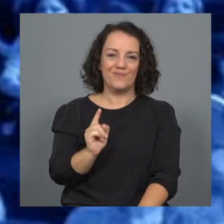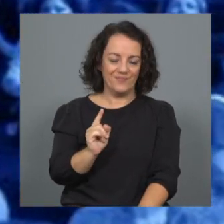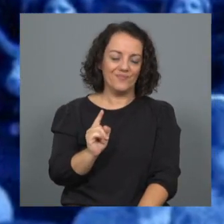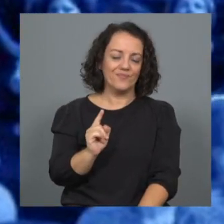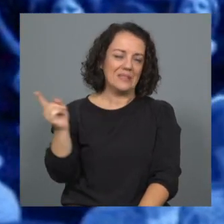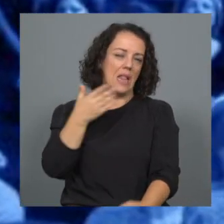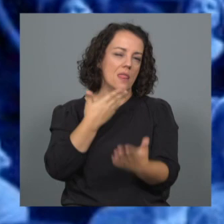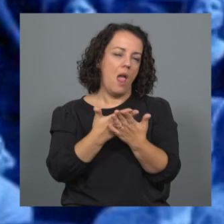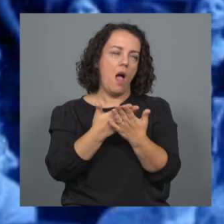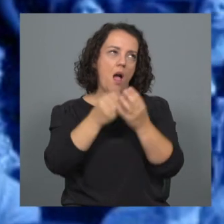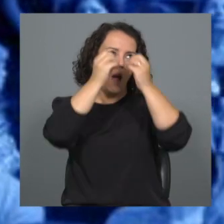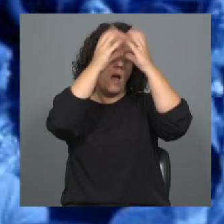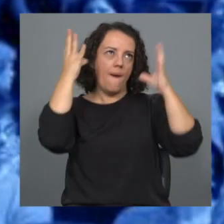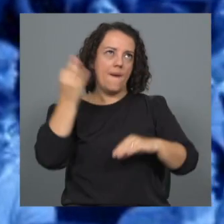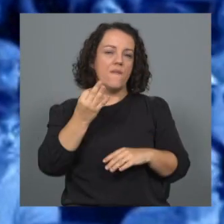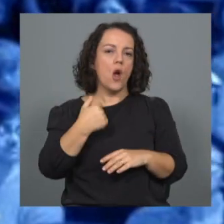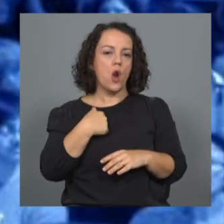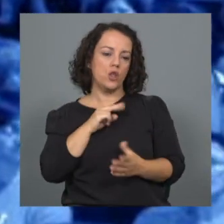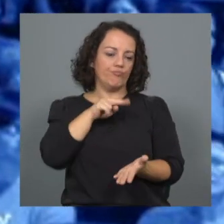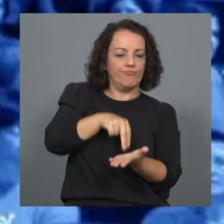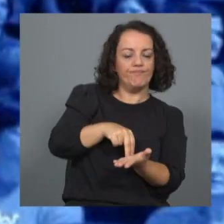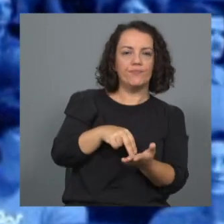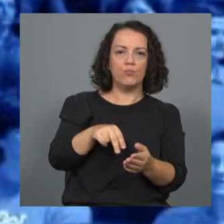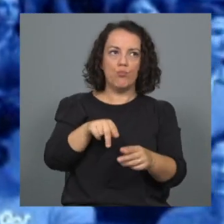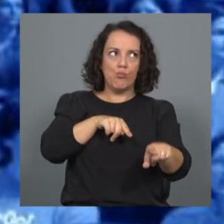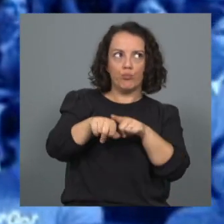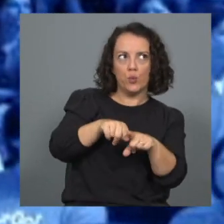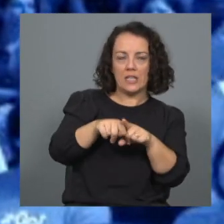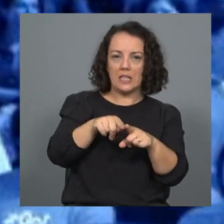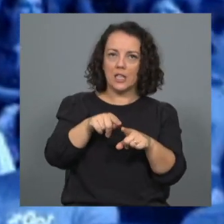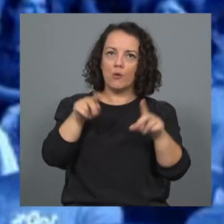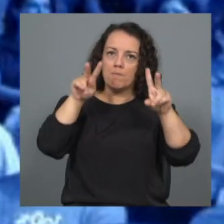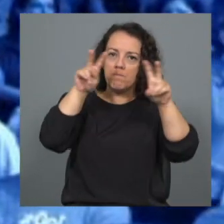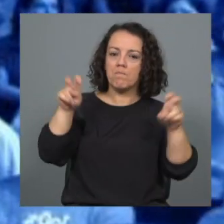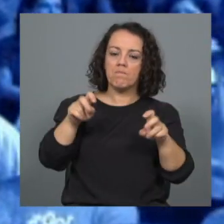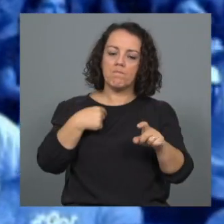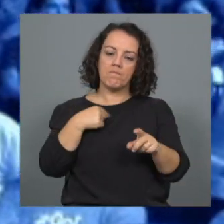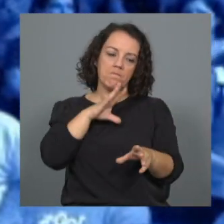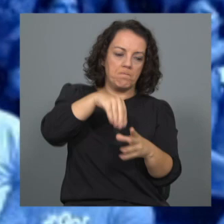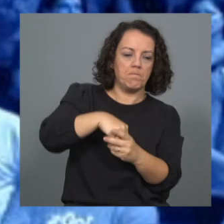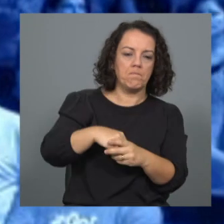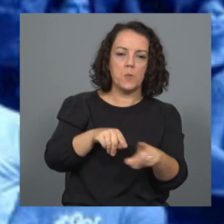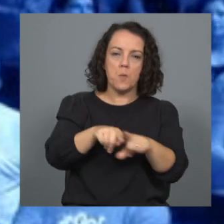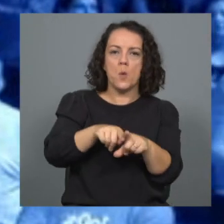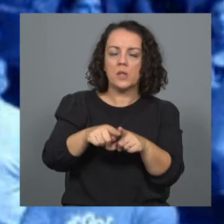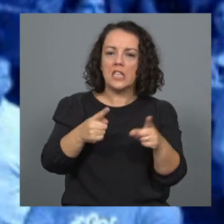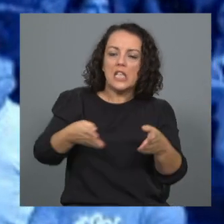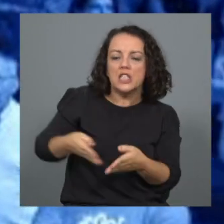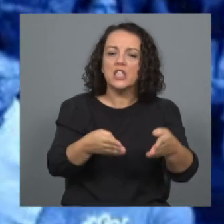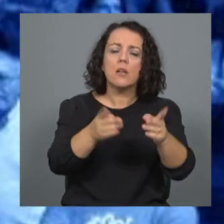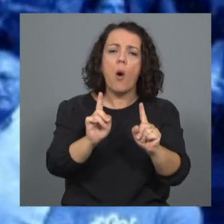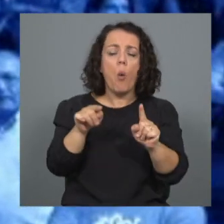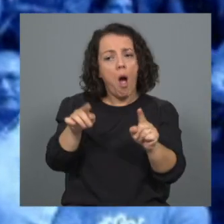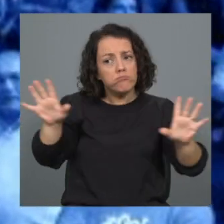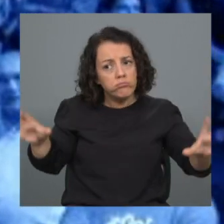uma questão, digamos, estratégica ou política no sentido pobre da palavra, mas é um movimento da Igreja, portanto